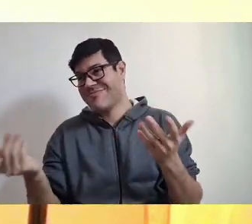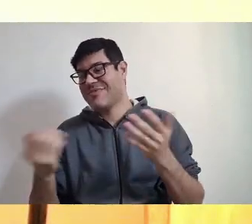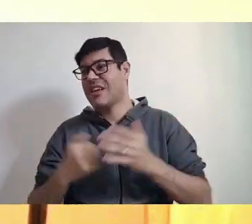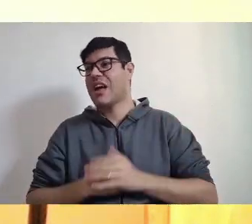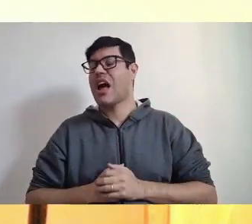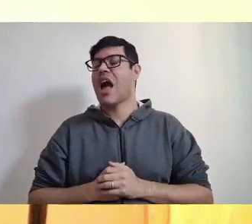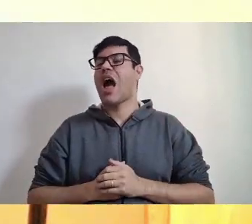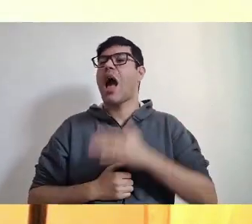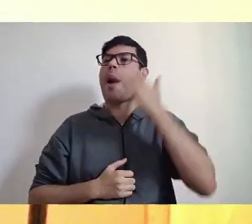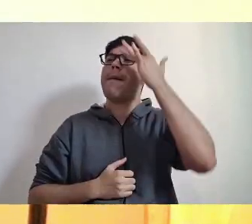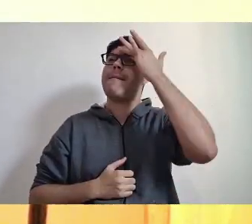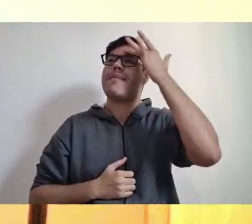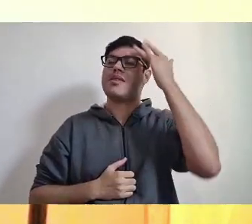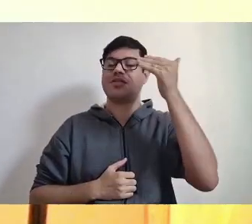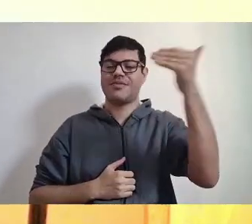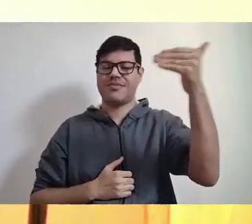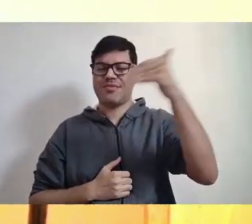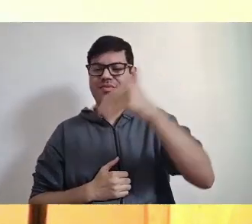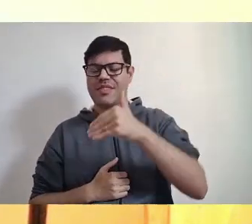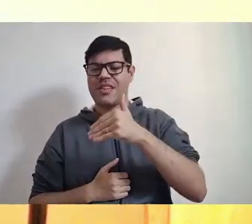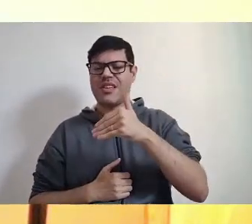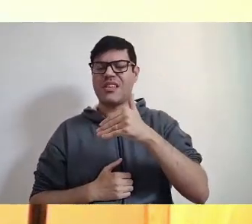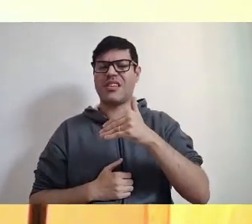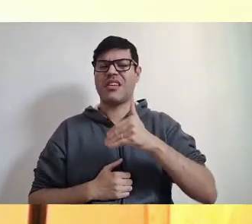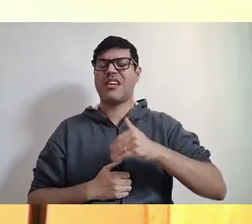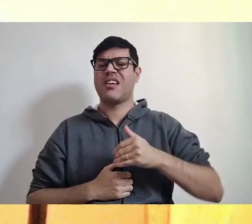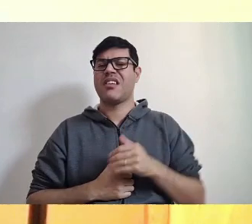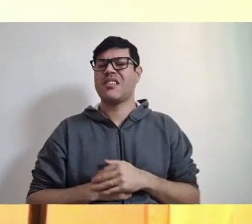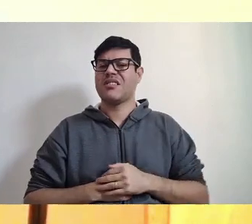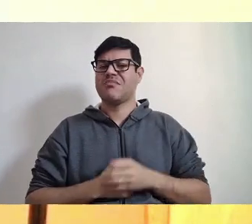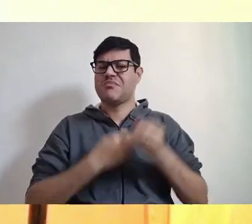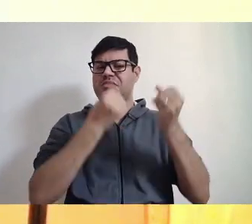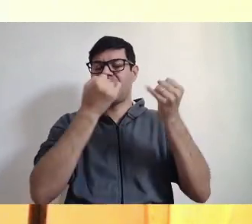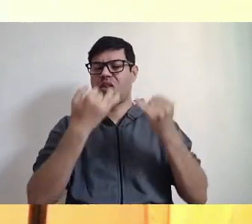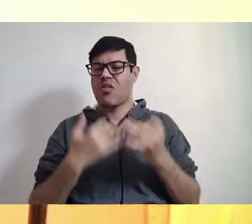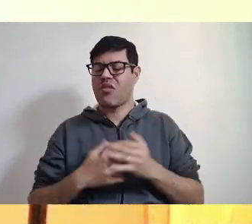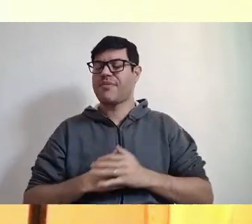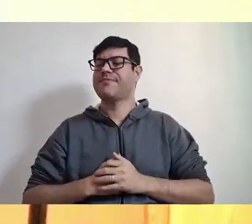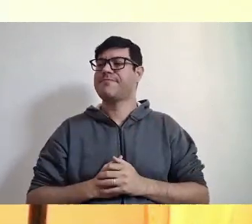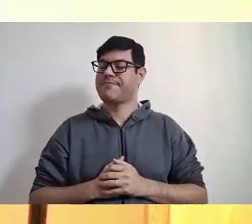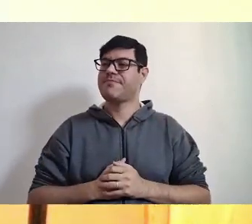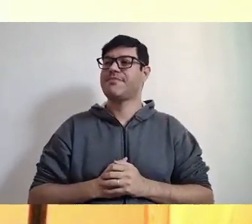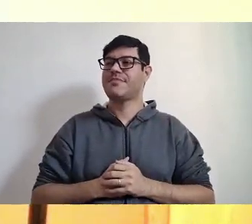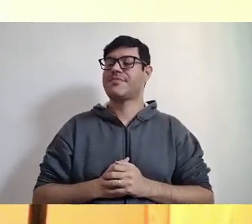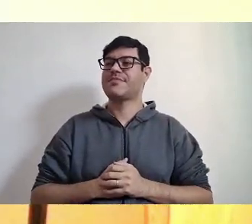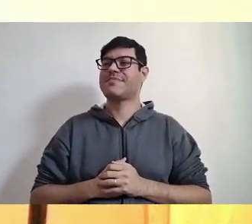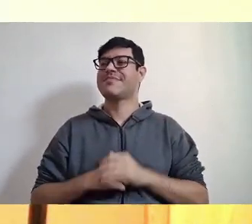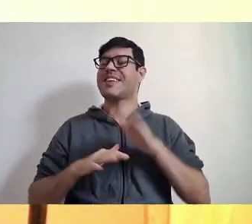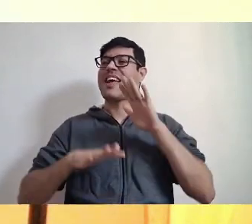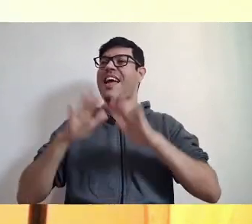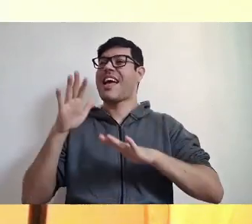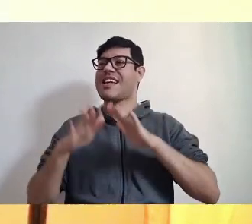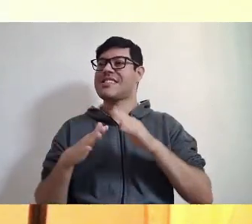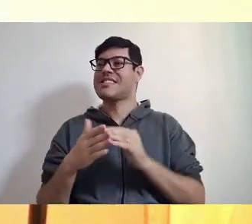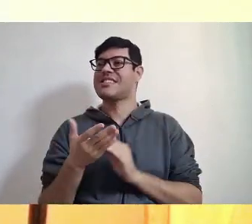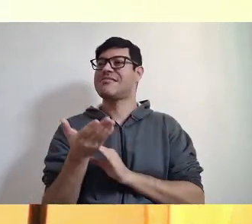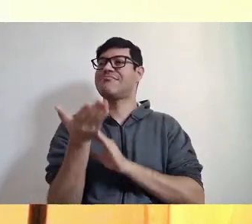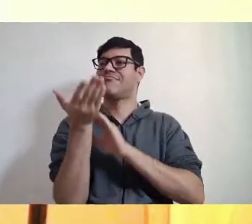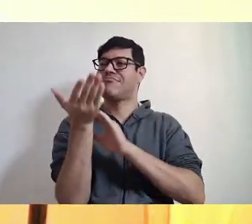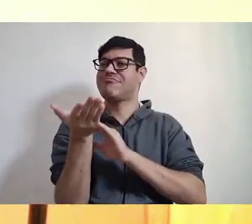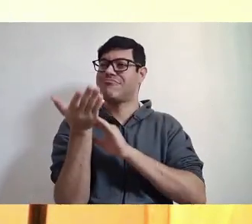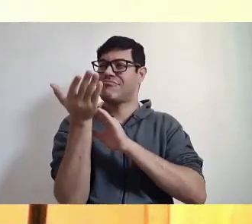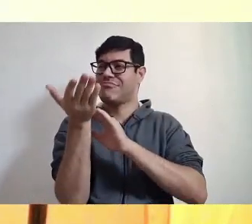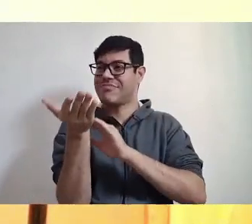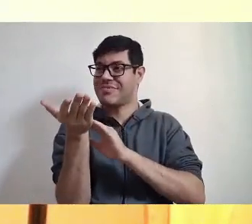uma das pessoas que passaram por aqui, que eu não me lembro quem foi, que falou assim, pelo menos, se você pede